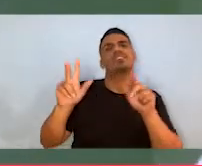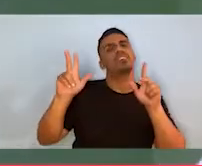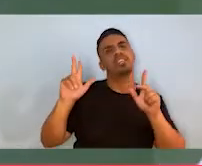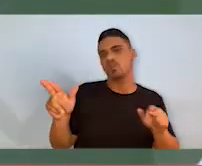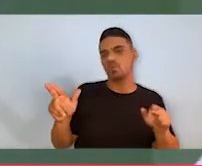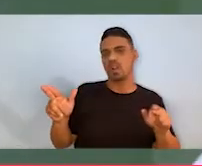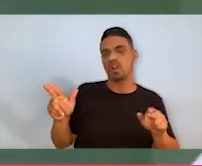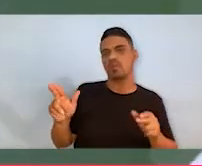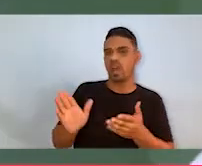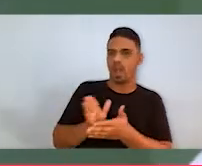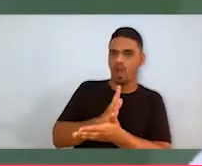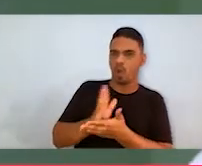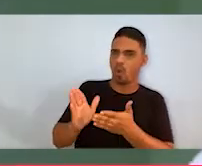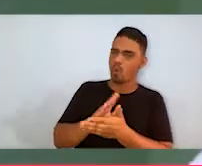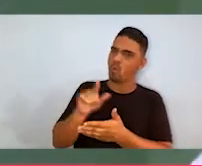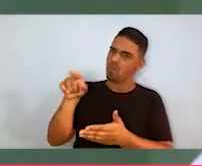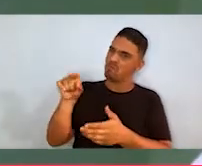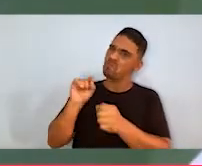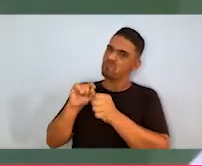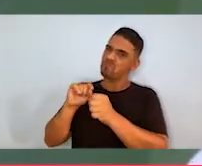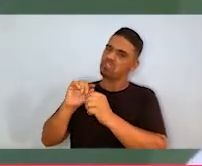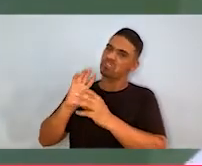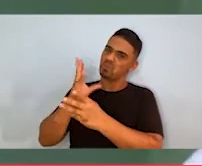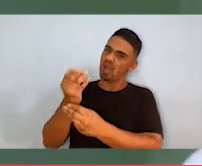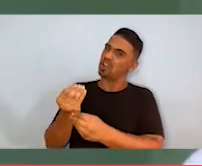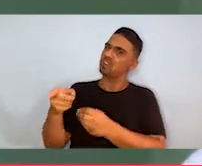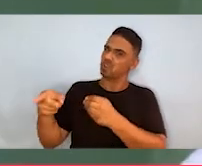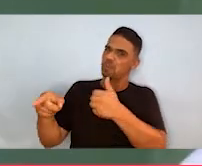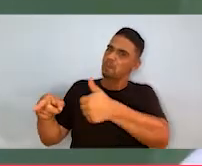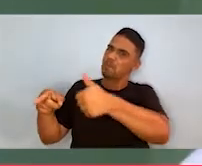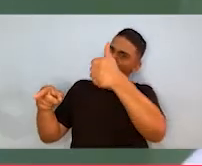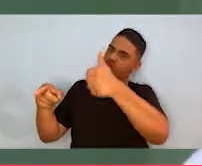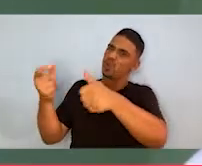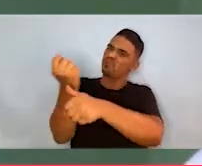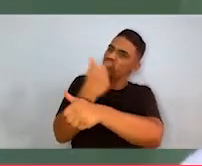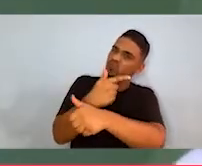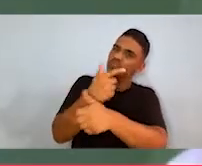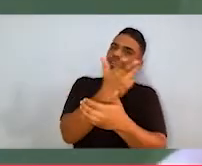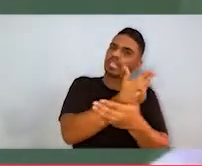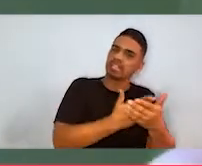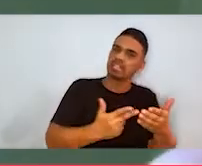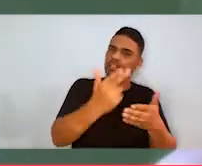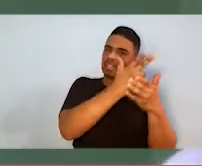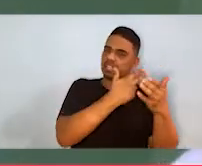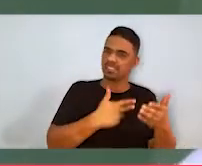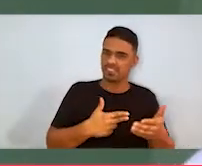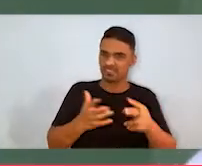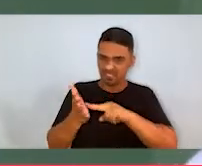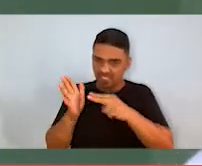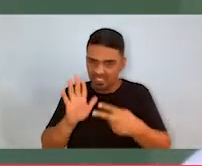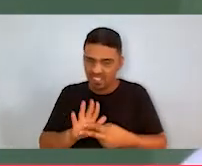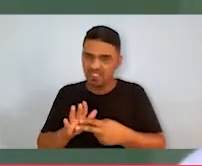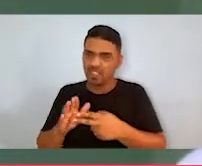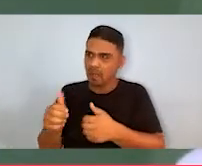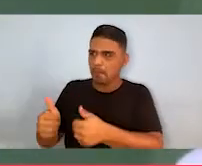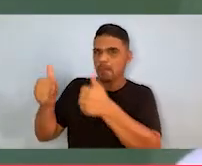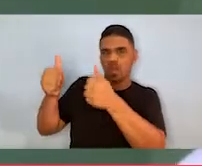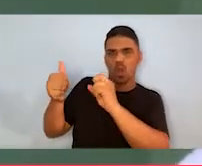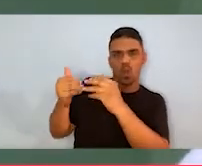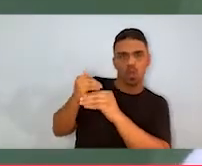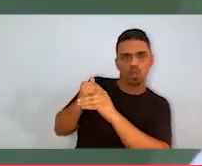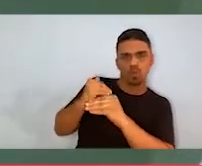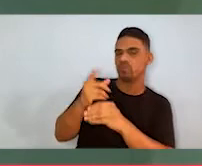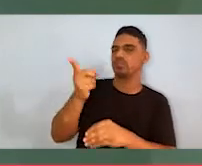mesma vejo assim, que eu fico impressionado e falo, isso é melhor do que qualquer coisa que eu já fiz. Isso significa que eu não posso fazer algo igual ou melhor?